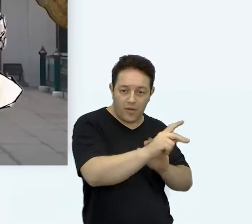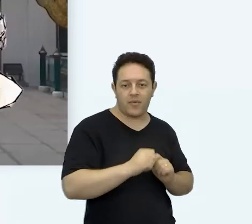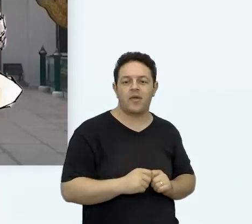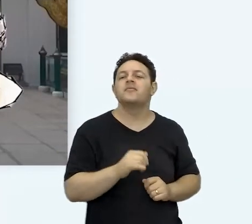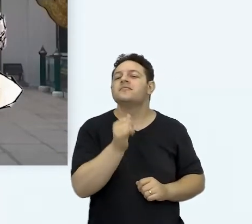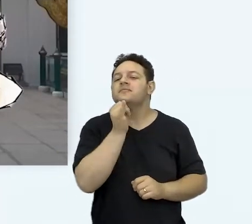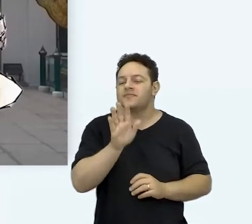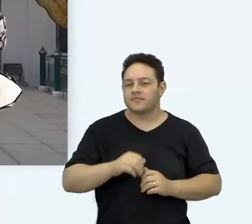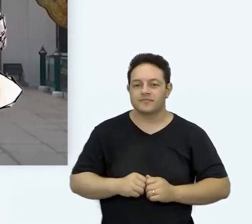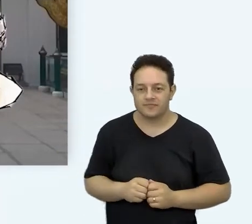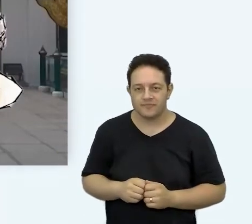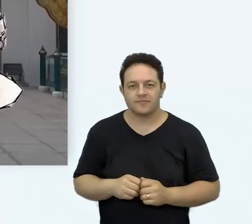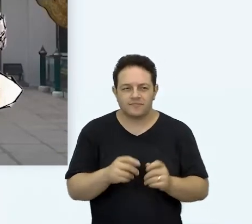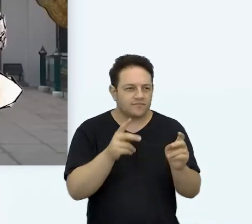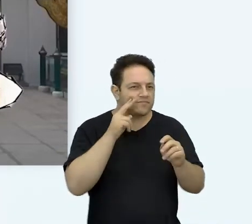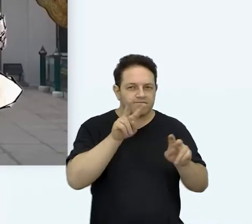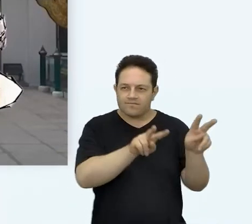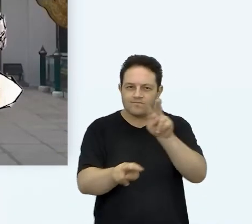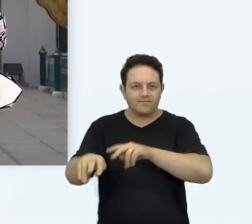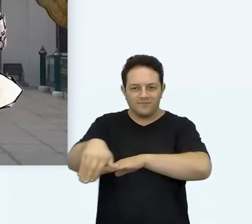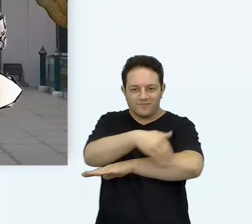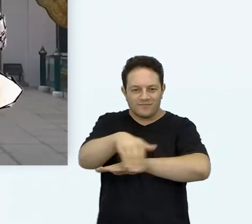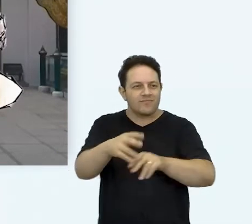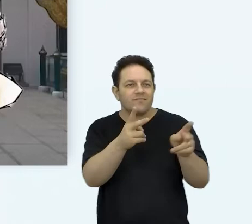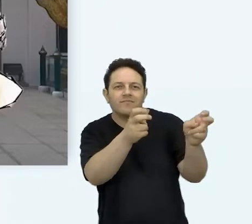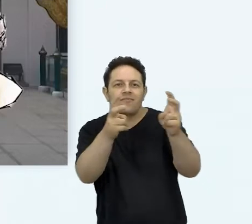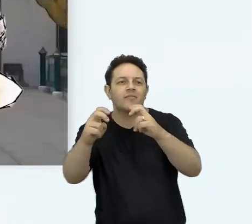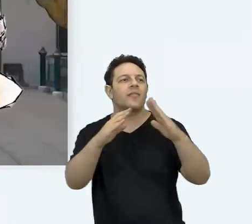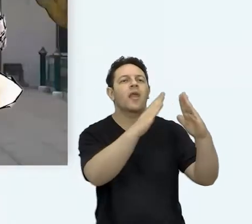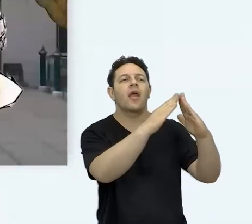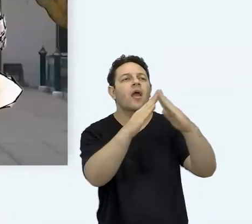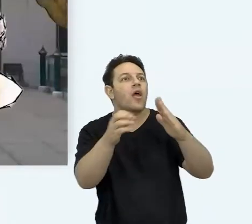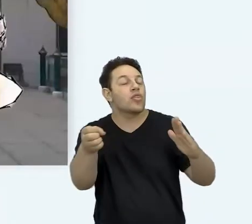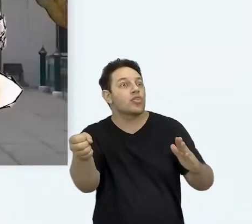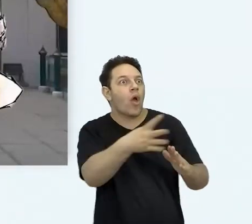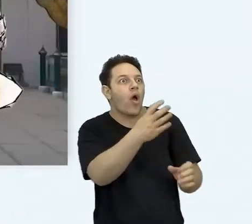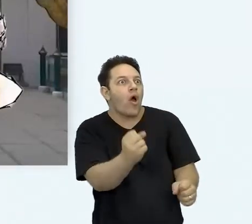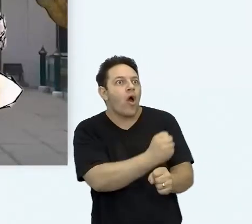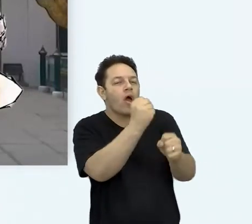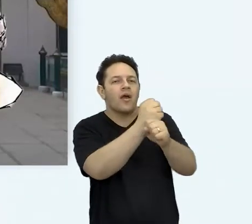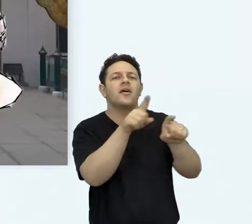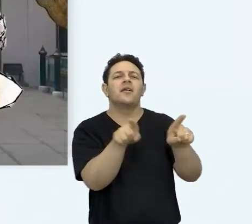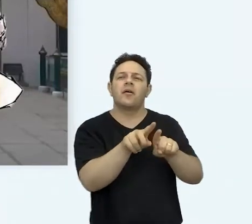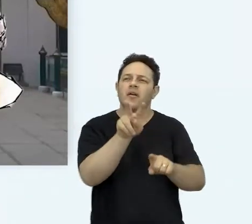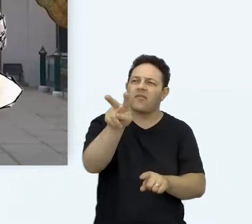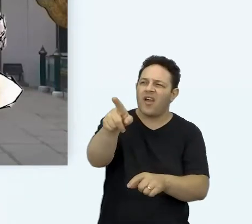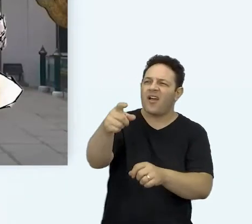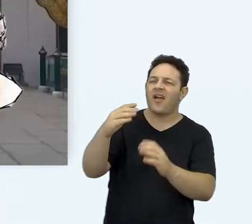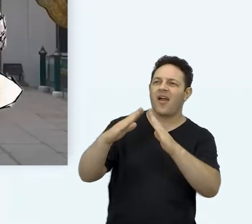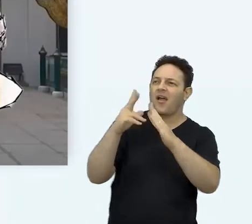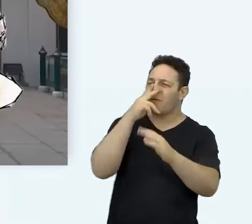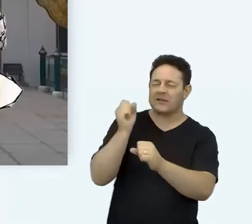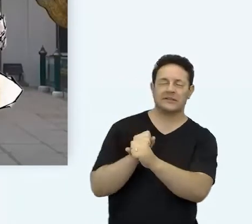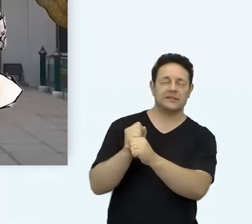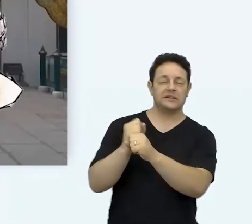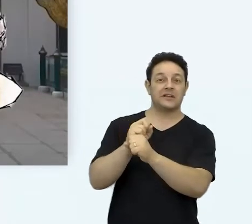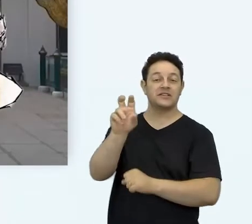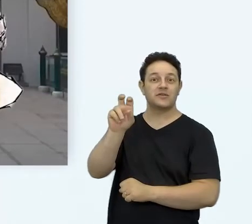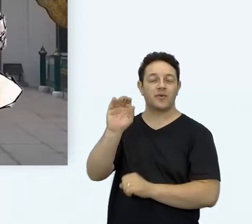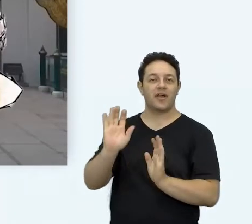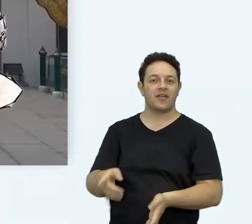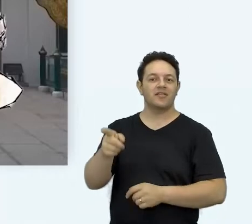rua. É possível perceber quais casas foram construídas recentemente e quais casas têm mais de 50 anos de idade. A forma